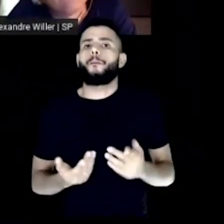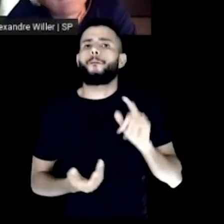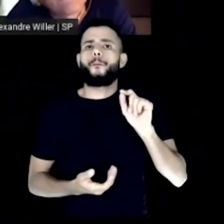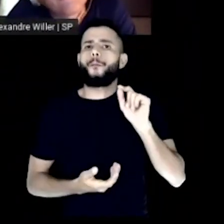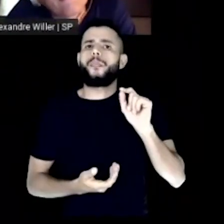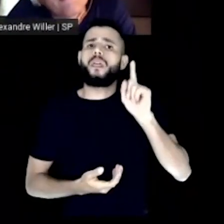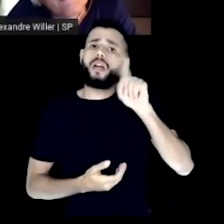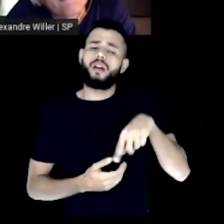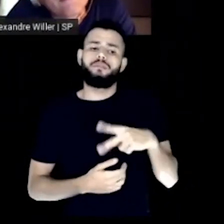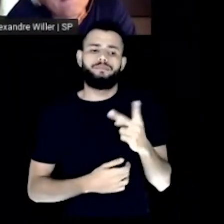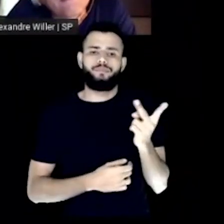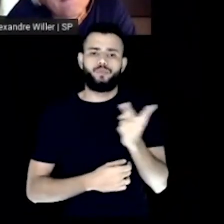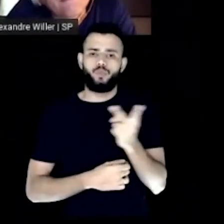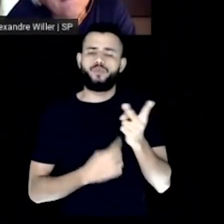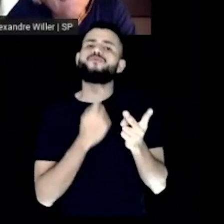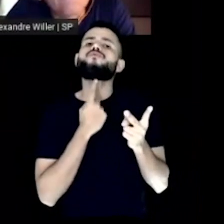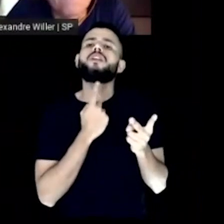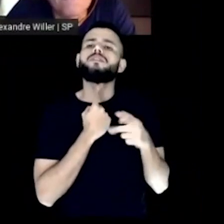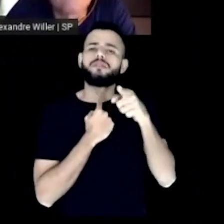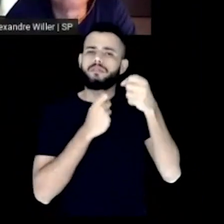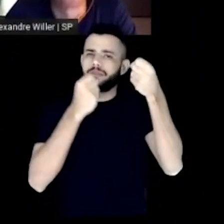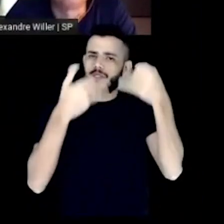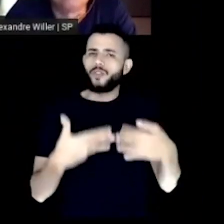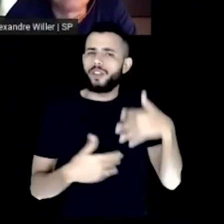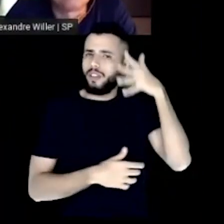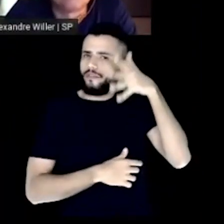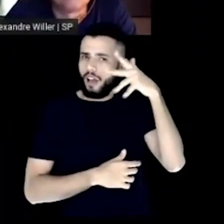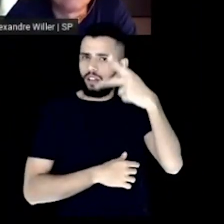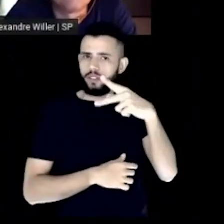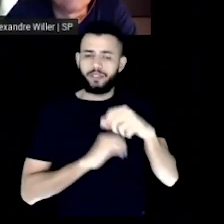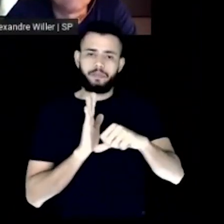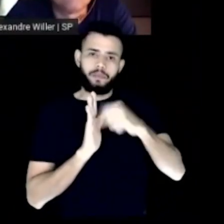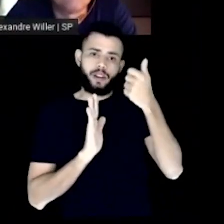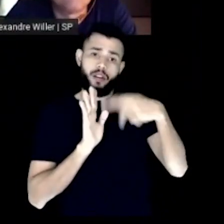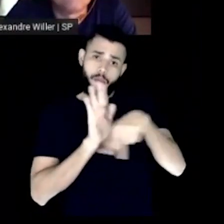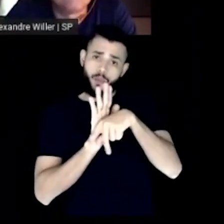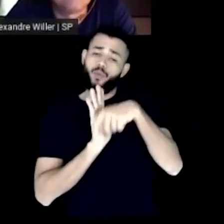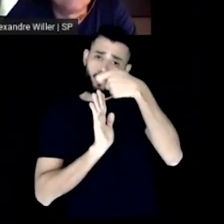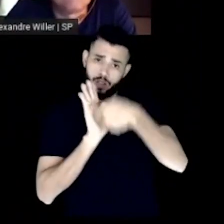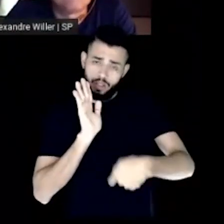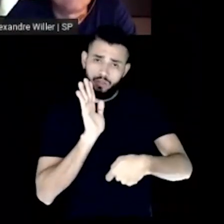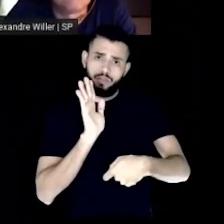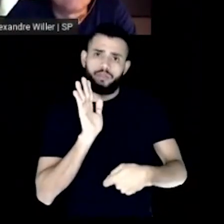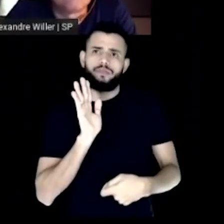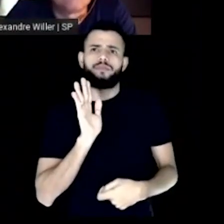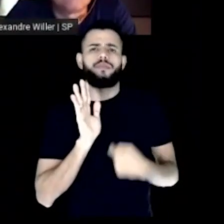E basicamente veio de duas vontades aí que você arranhou até na sua fala. Primeiro era a coisa do